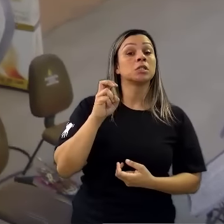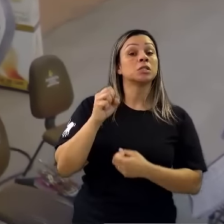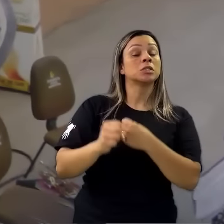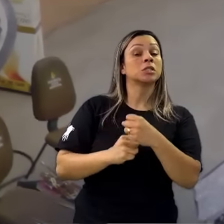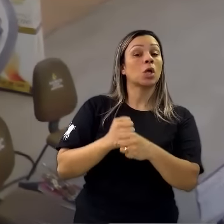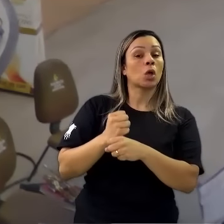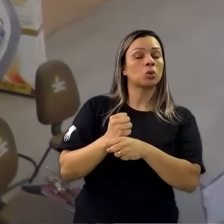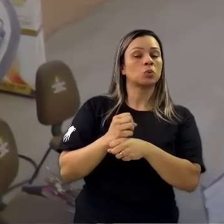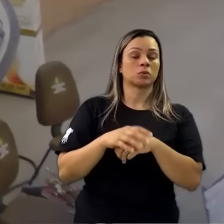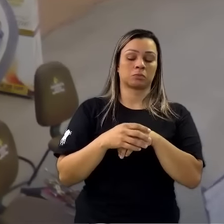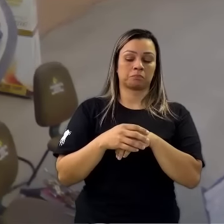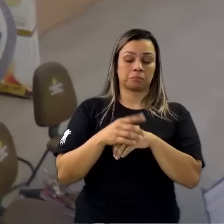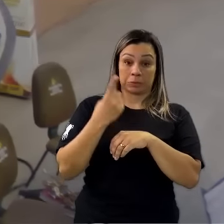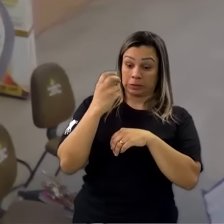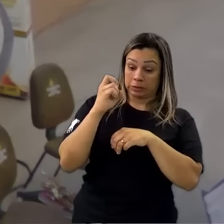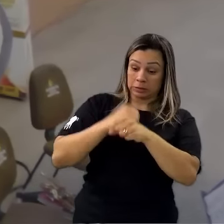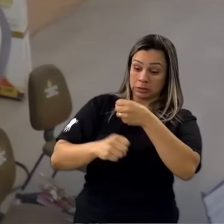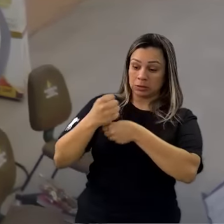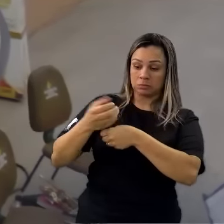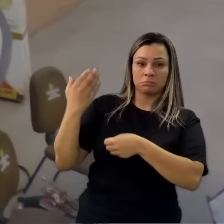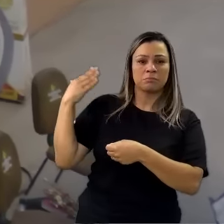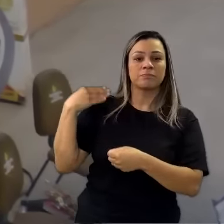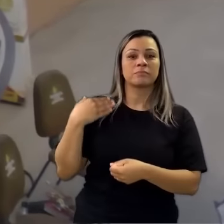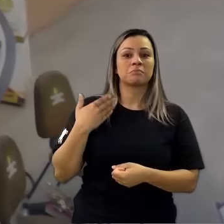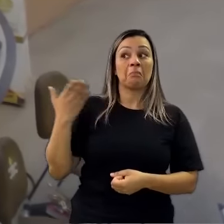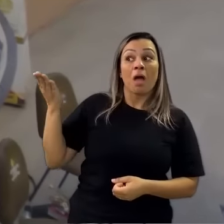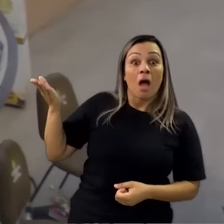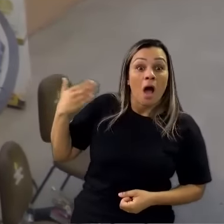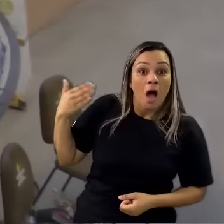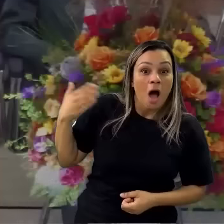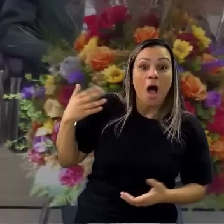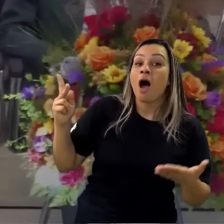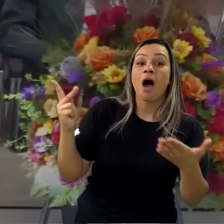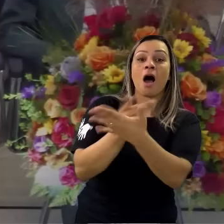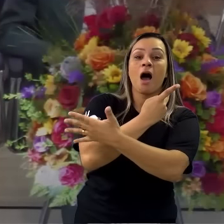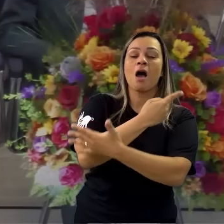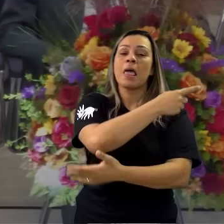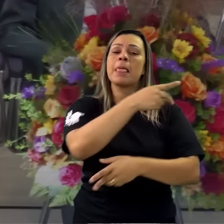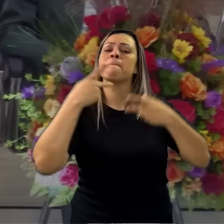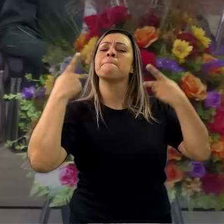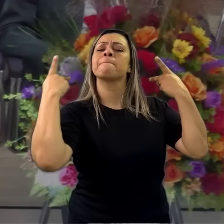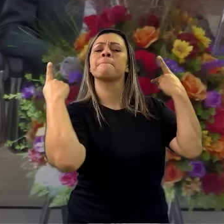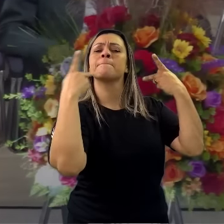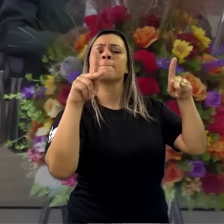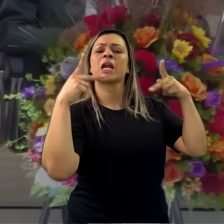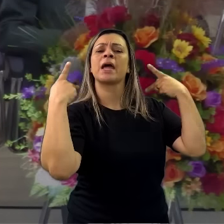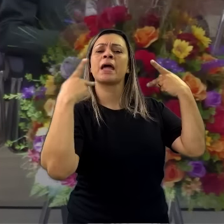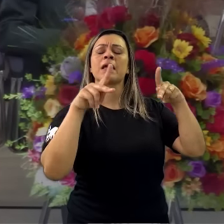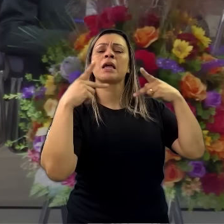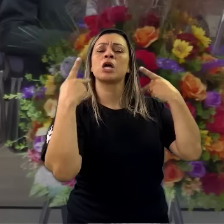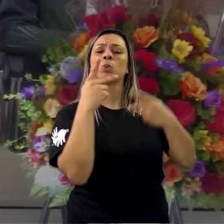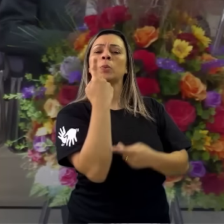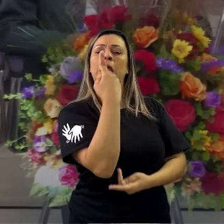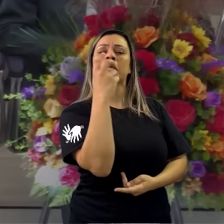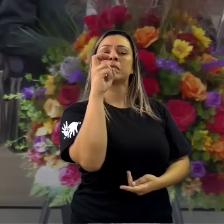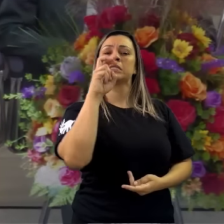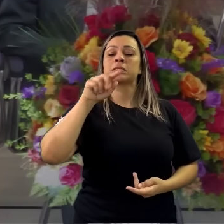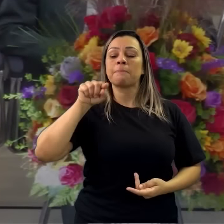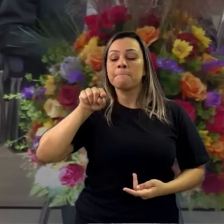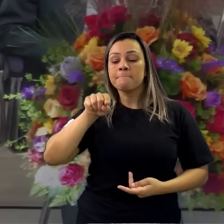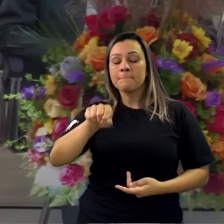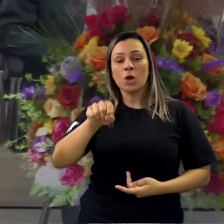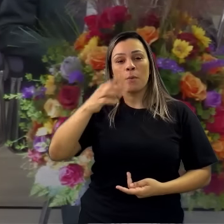ele estava pregando num plenário para 15 mil pessoas em 15 segundo Glória em 15 anos que ele entrou a primeira vez